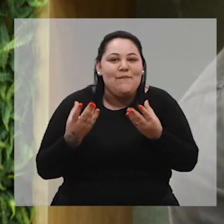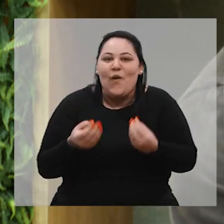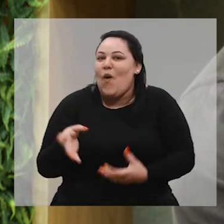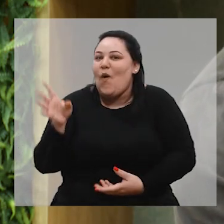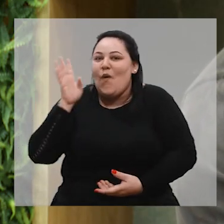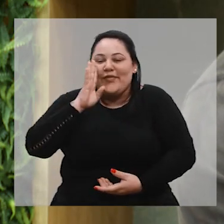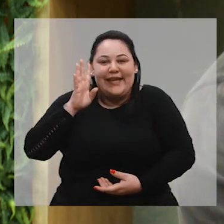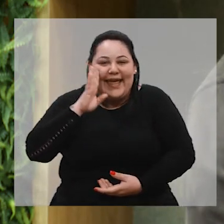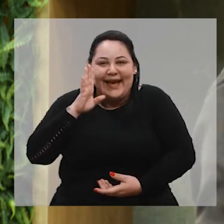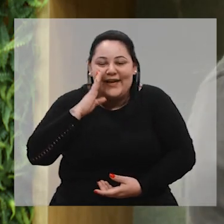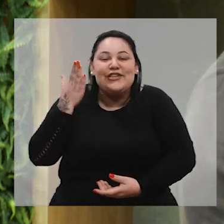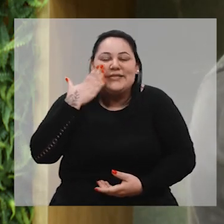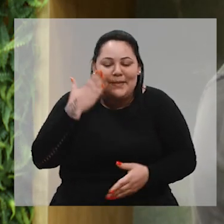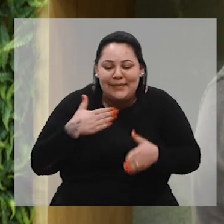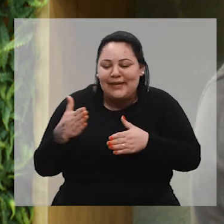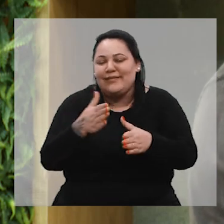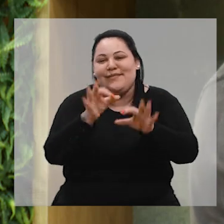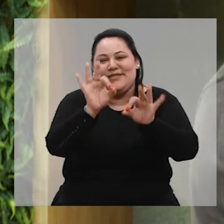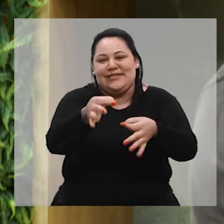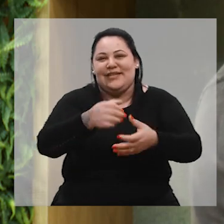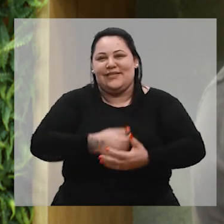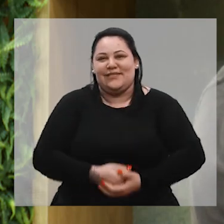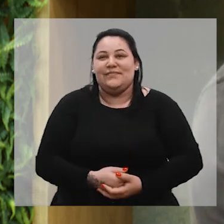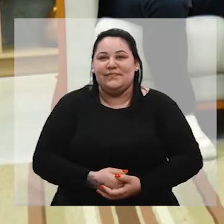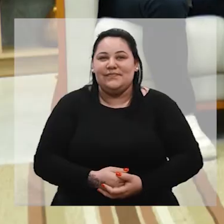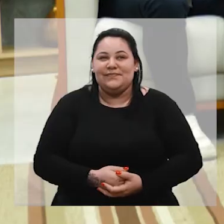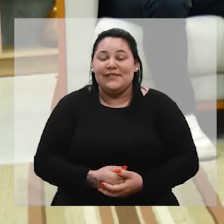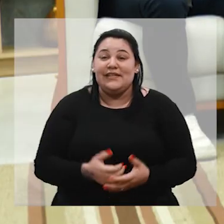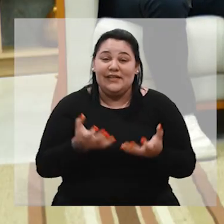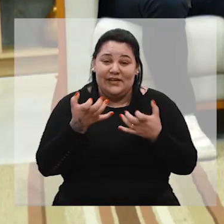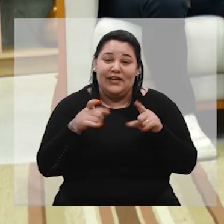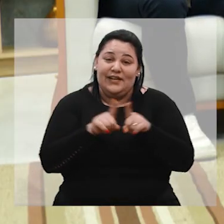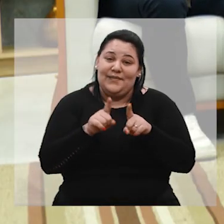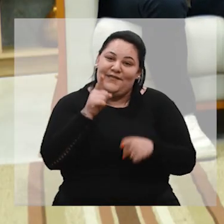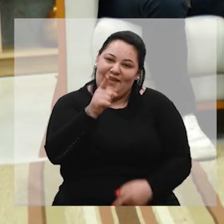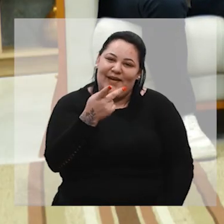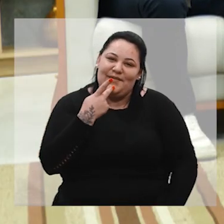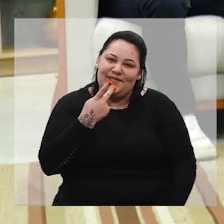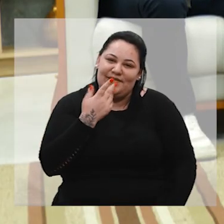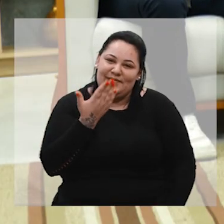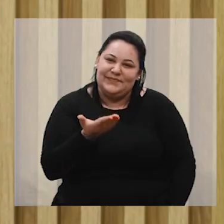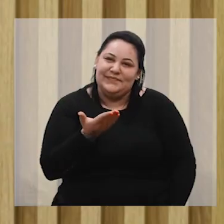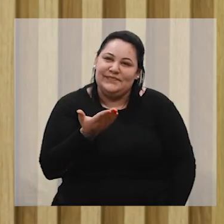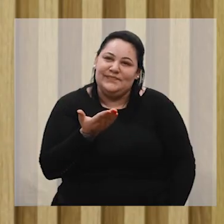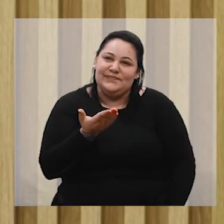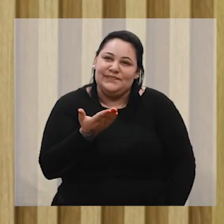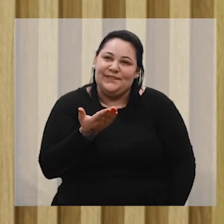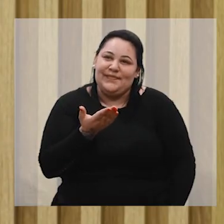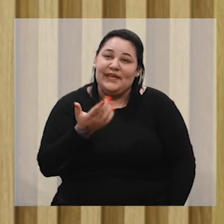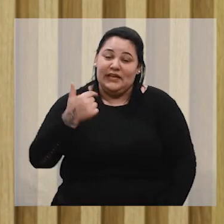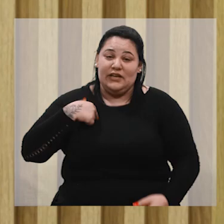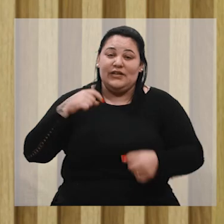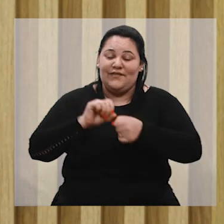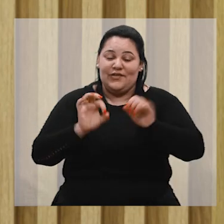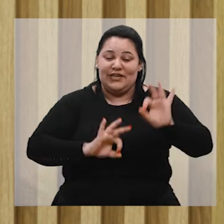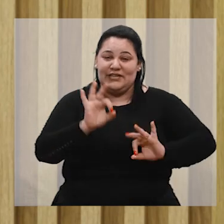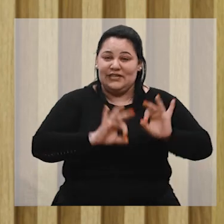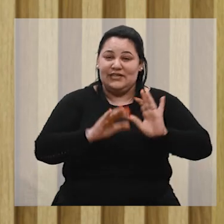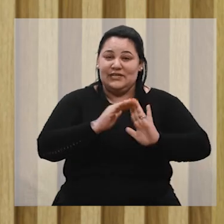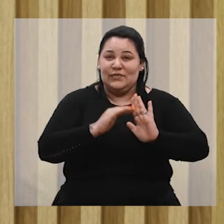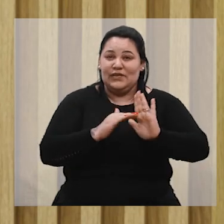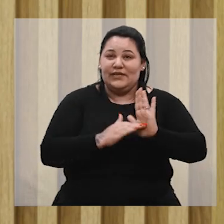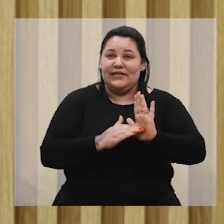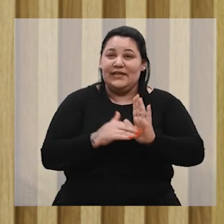Então esses feedbacks são muito recompensadores também, a gente sabe que está no caminho certo. E eu quero também dizer a vocês, né, quem está em casa, que eu